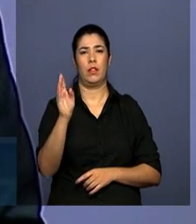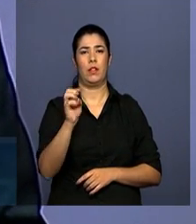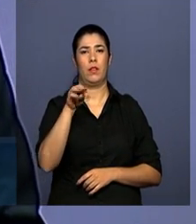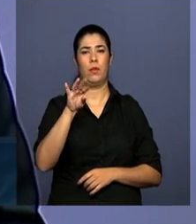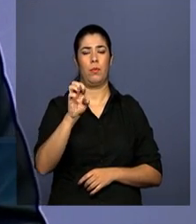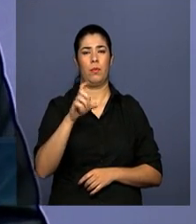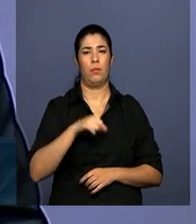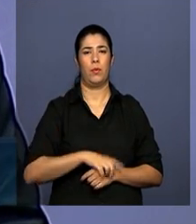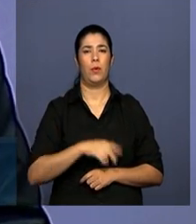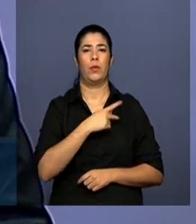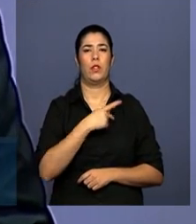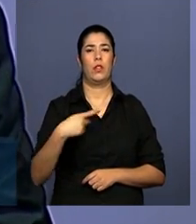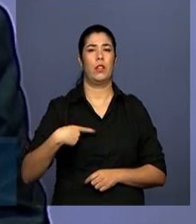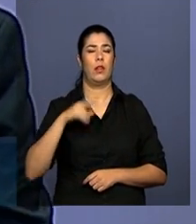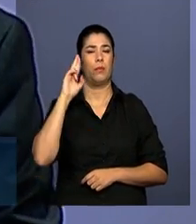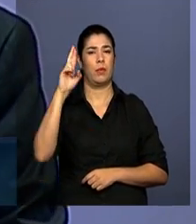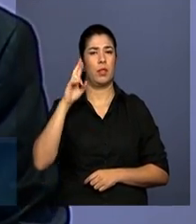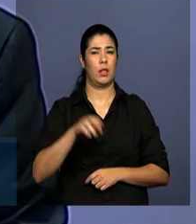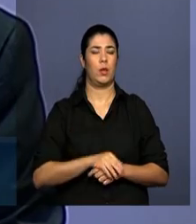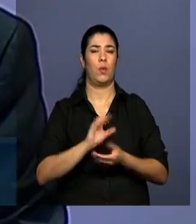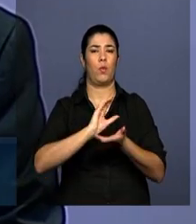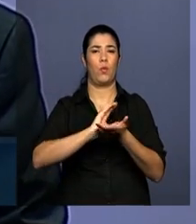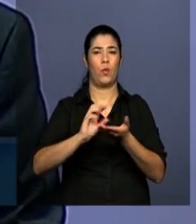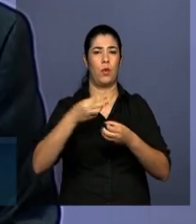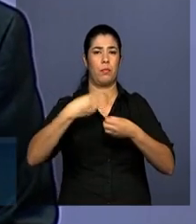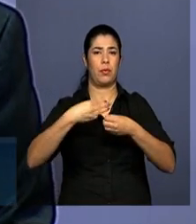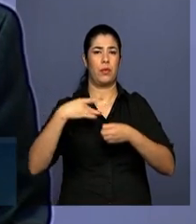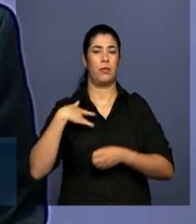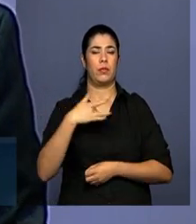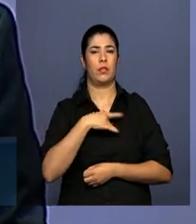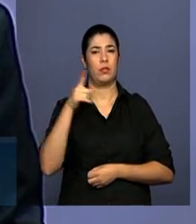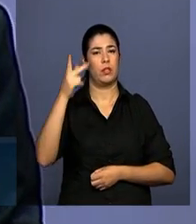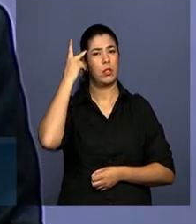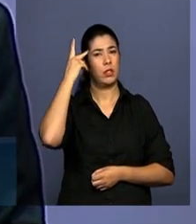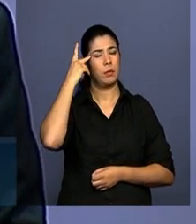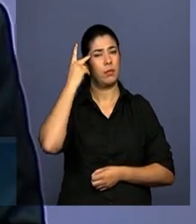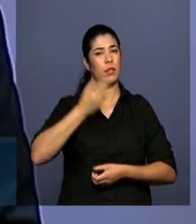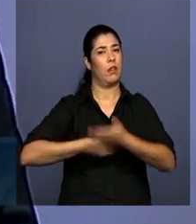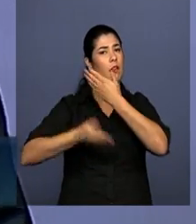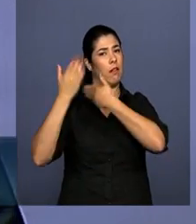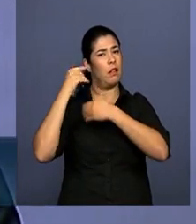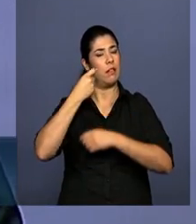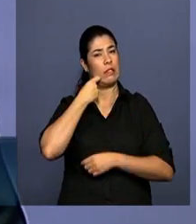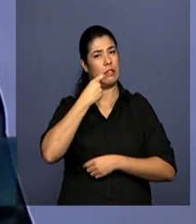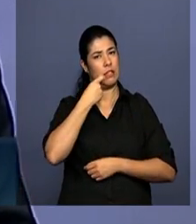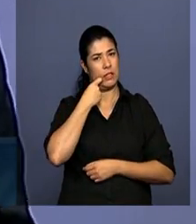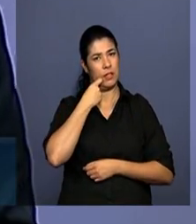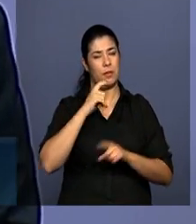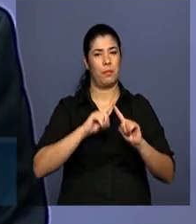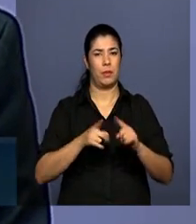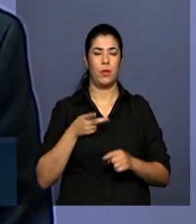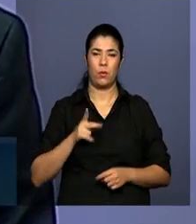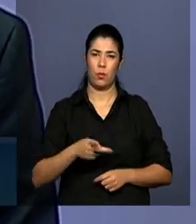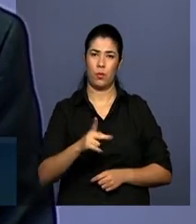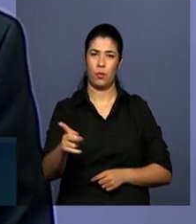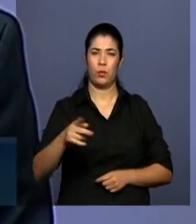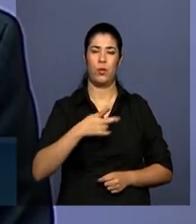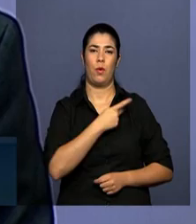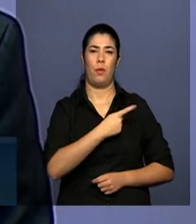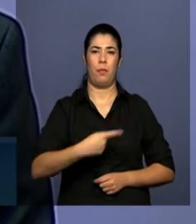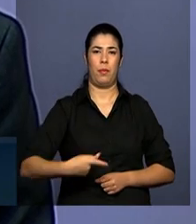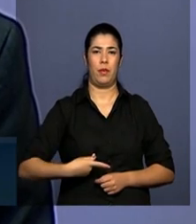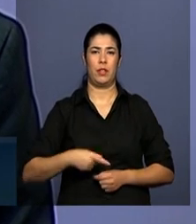Secretários Municipais de Saúde do Estado de São Paulo e presidente, aliás, era até sexta-feira, mas é o presidente do Conselho